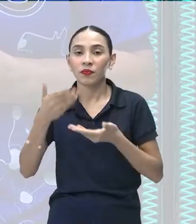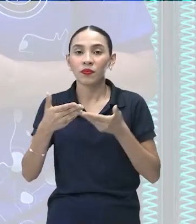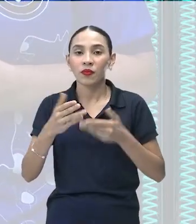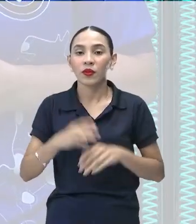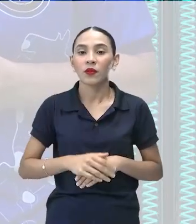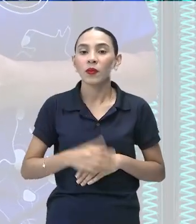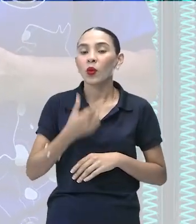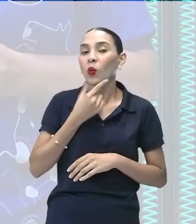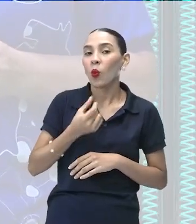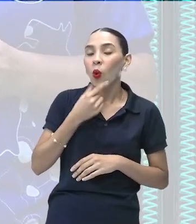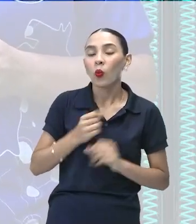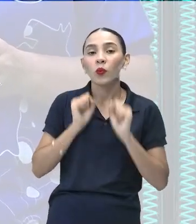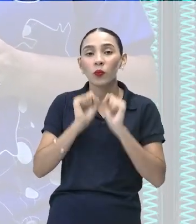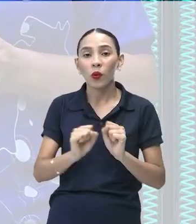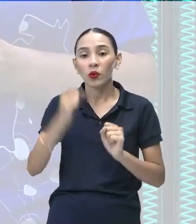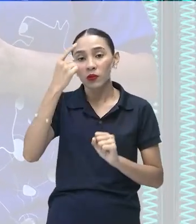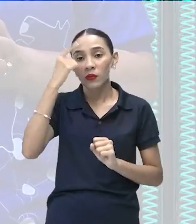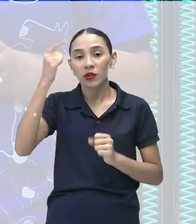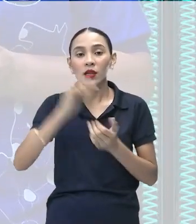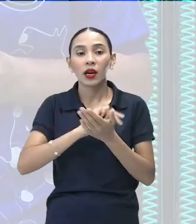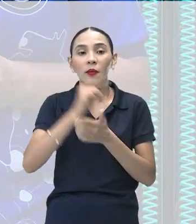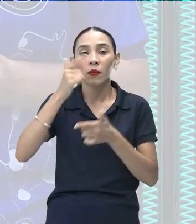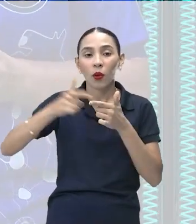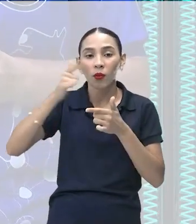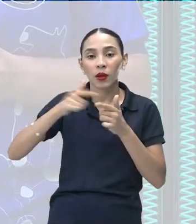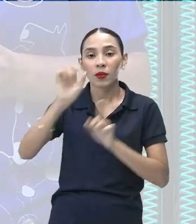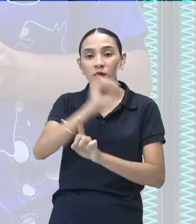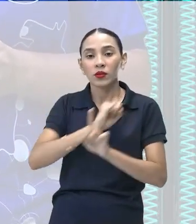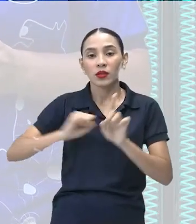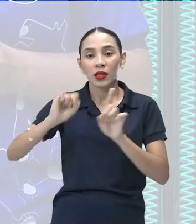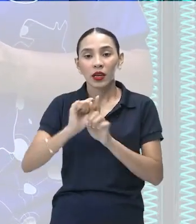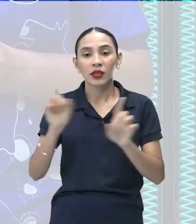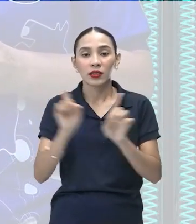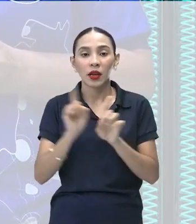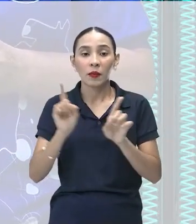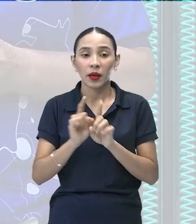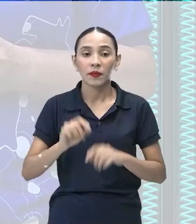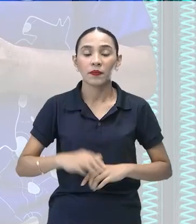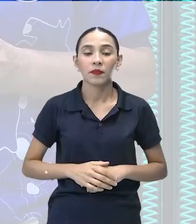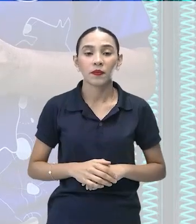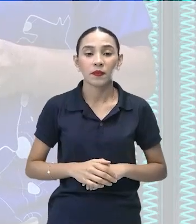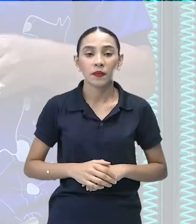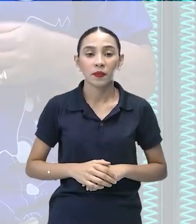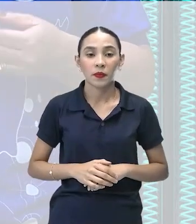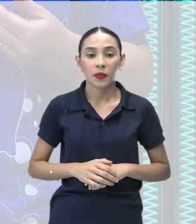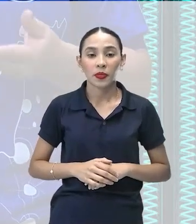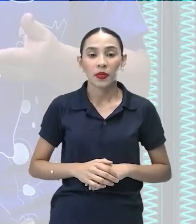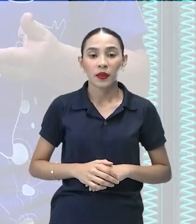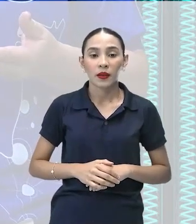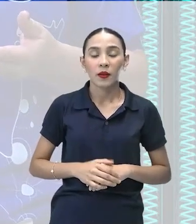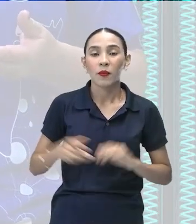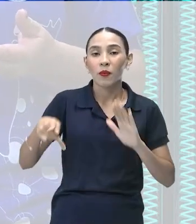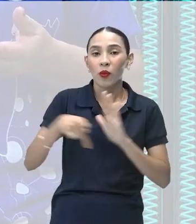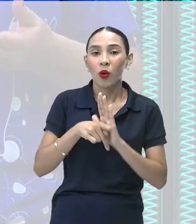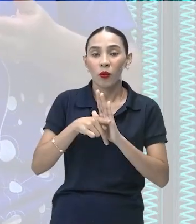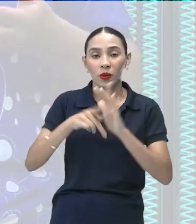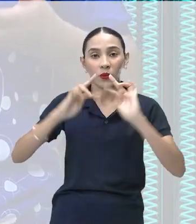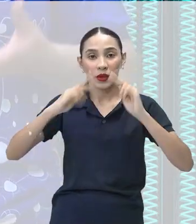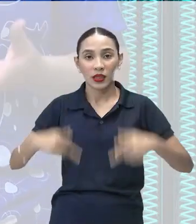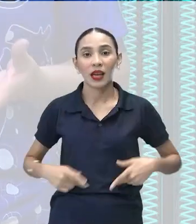qual o homem pode pensar os problemas sociais e os grandes questionamentos, tá, da humanidade.